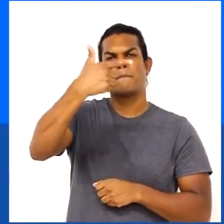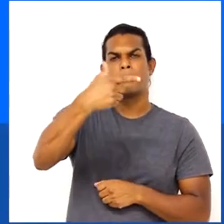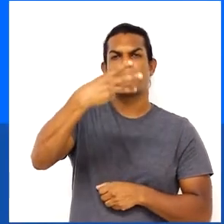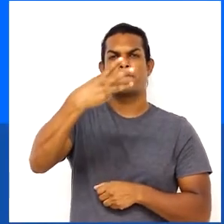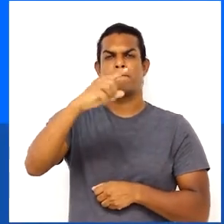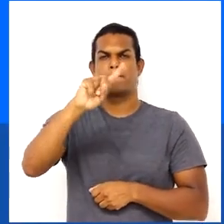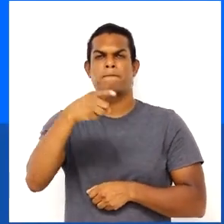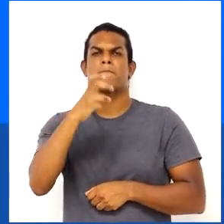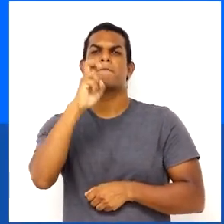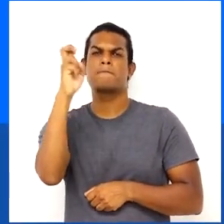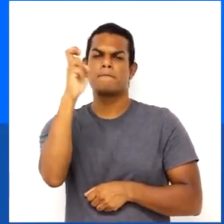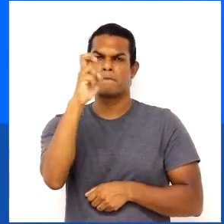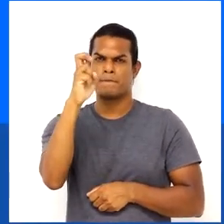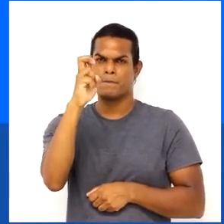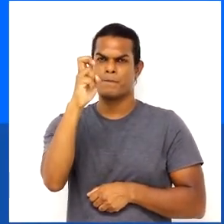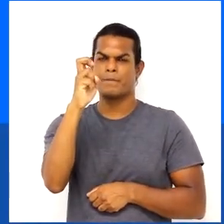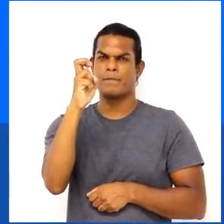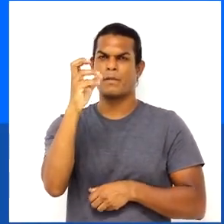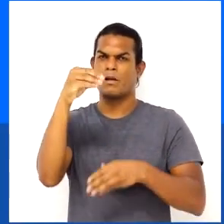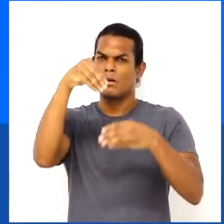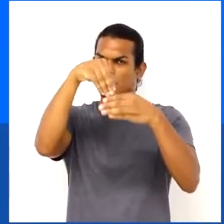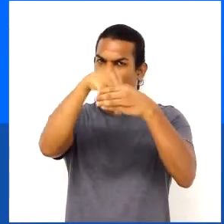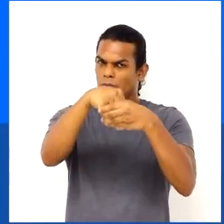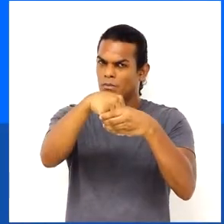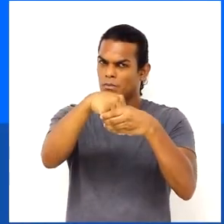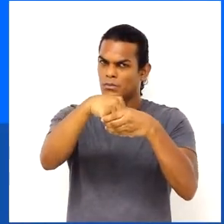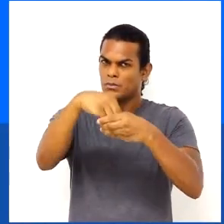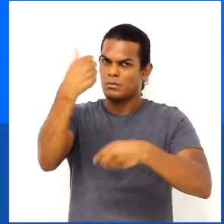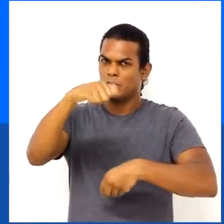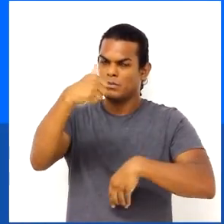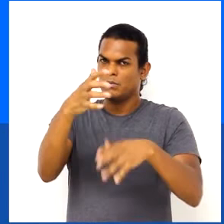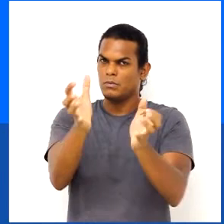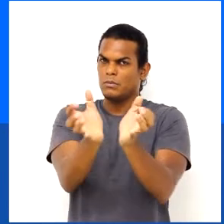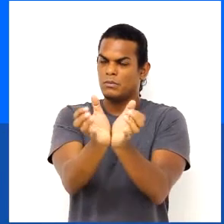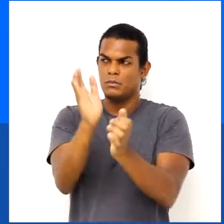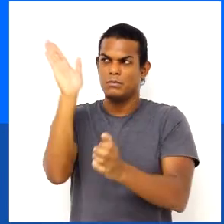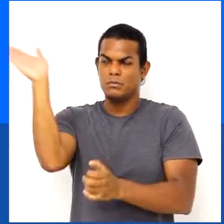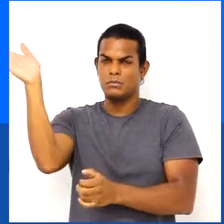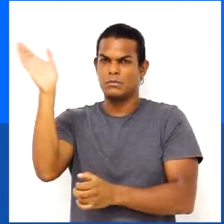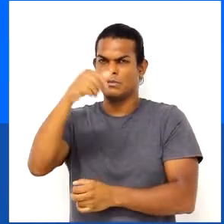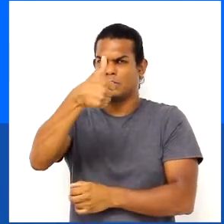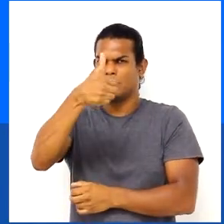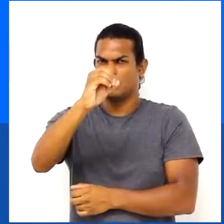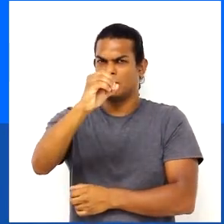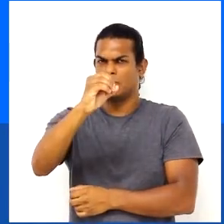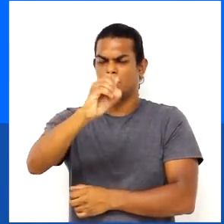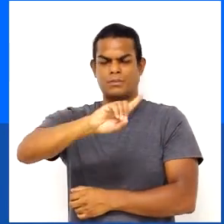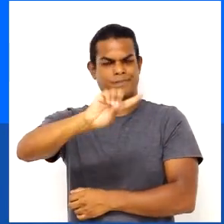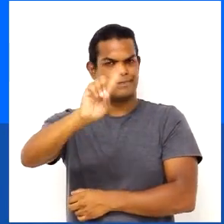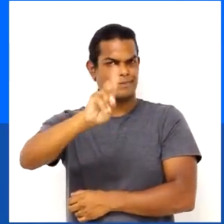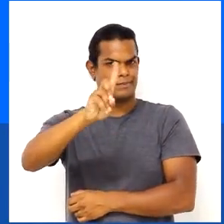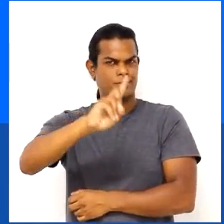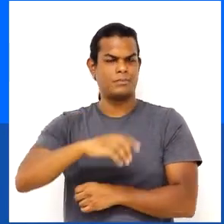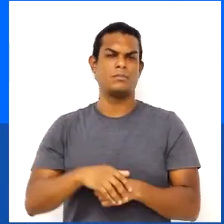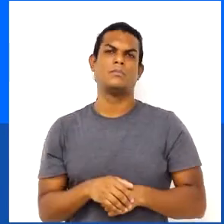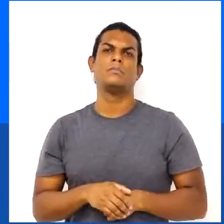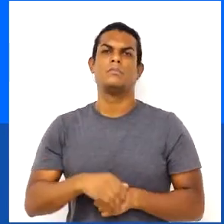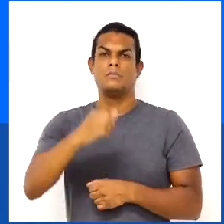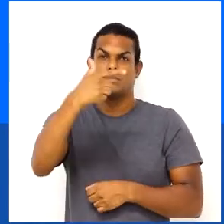23,5 está contido no primeiro valor da frequência absoluta, que é 10? Não.